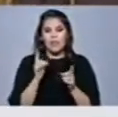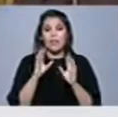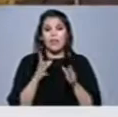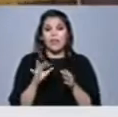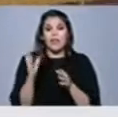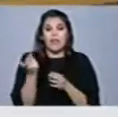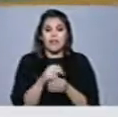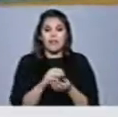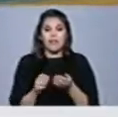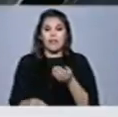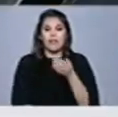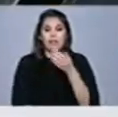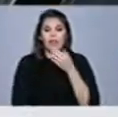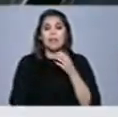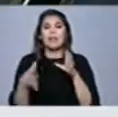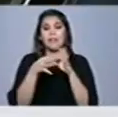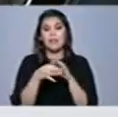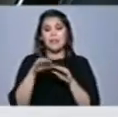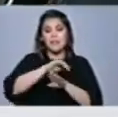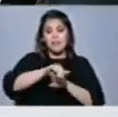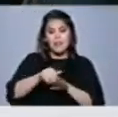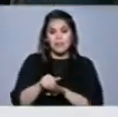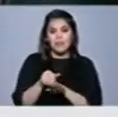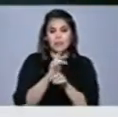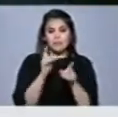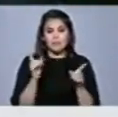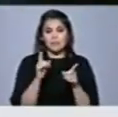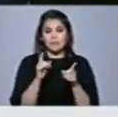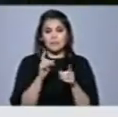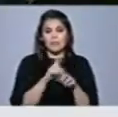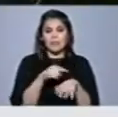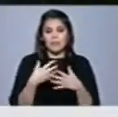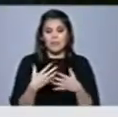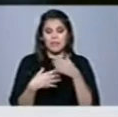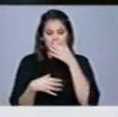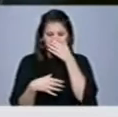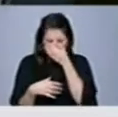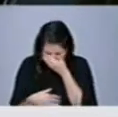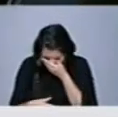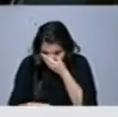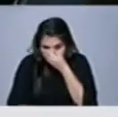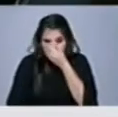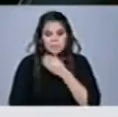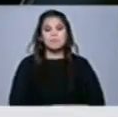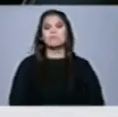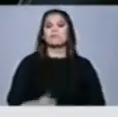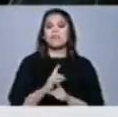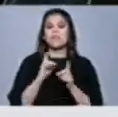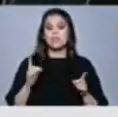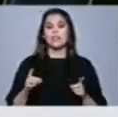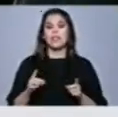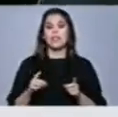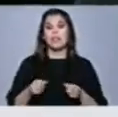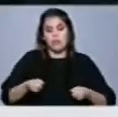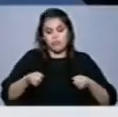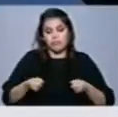acontecer na massa dos rissóis. Vamos então, já deixamos a massa secar um pouco, vamos retirá-la de cima